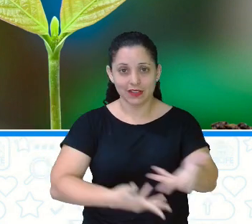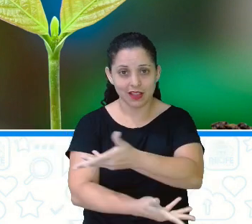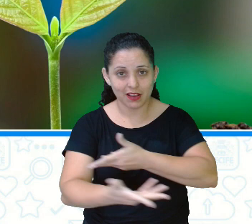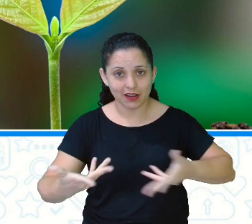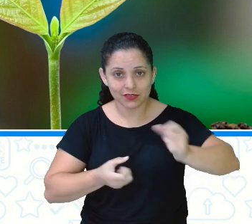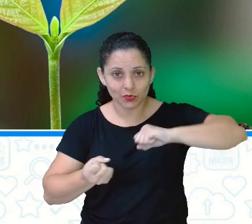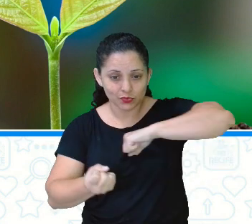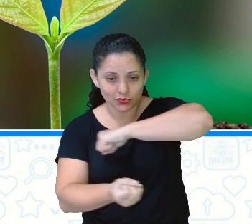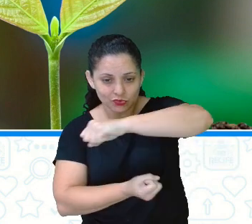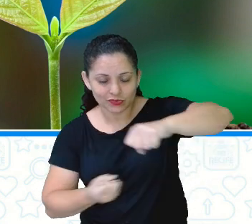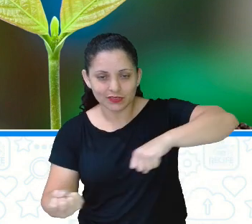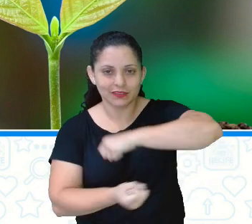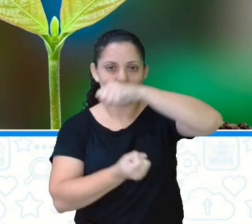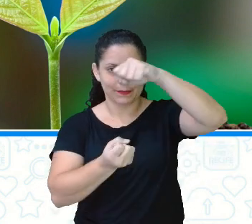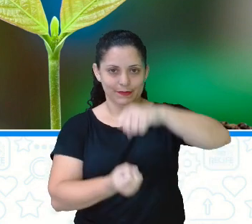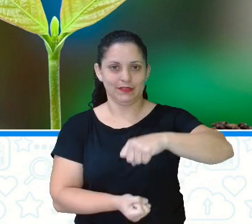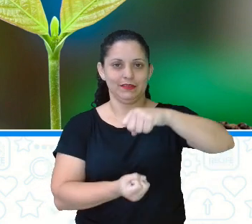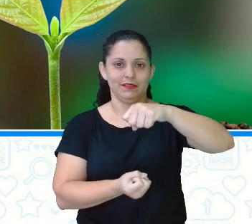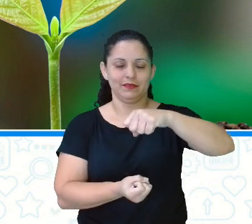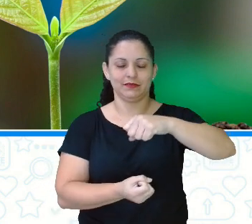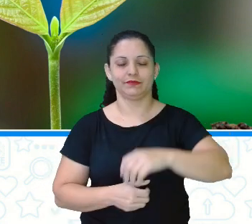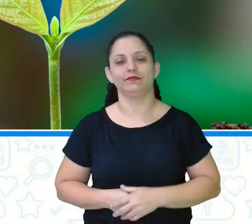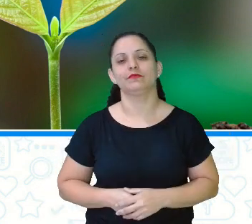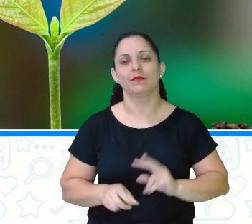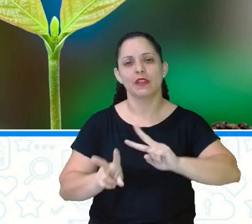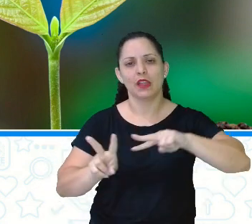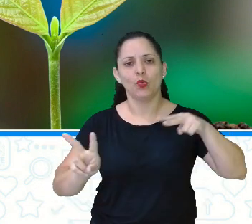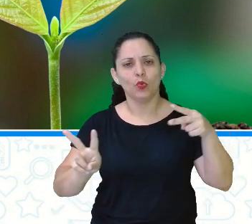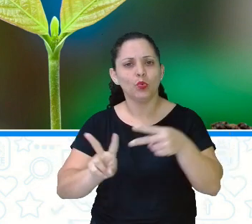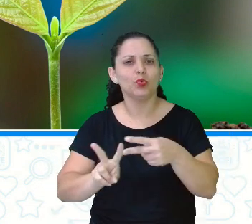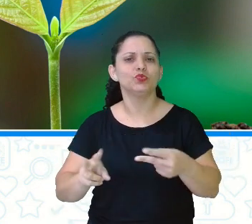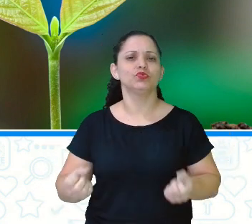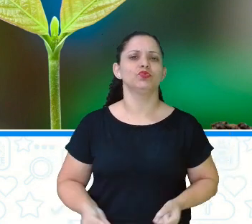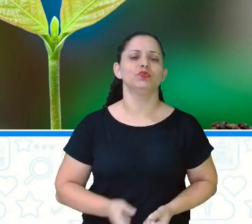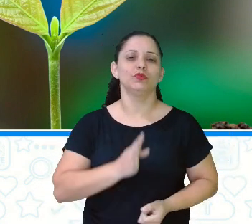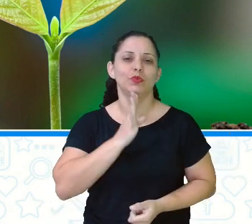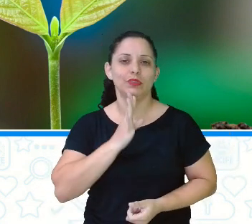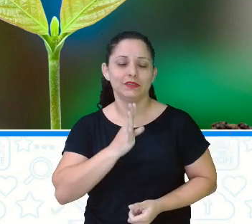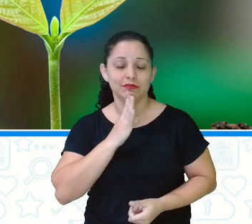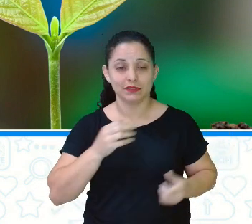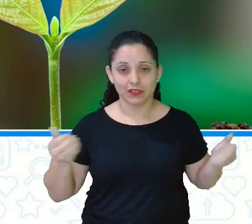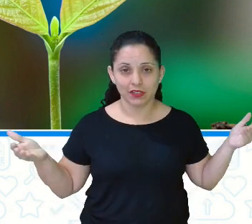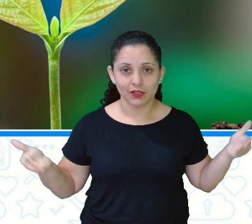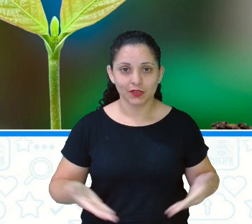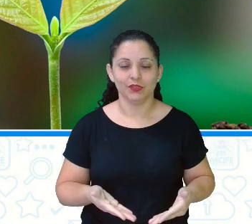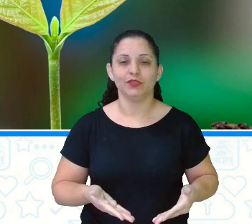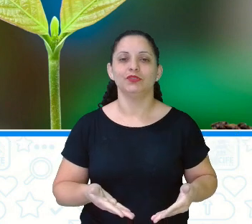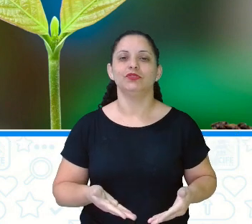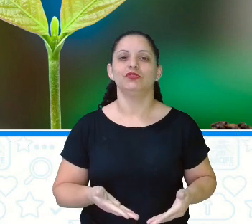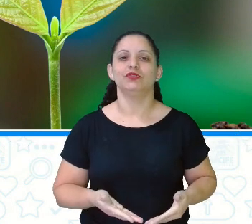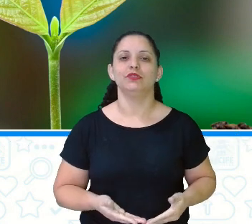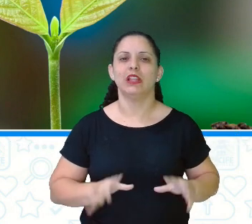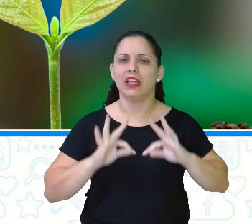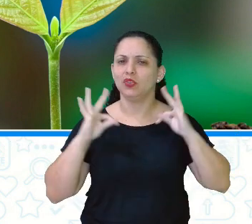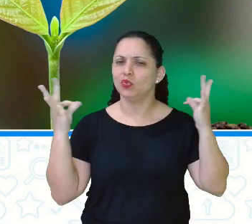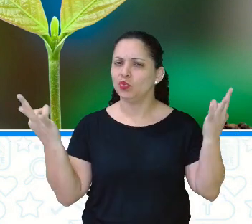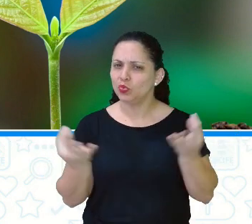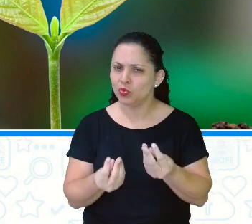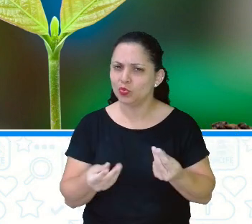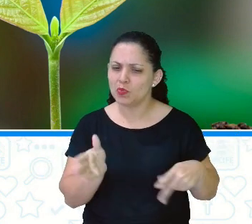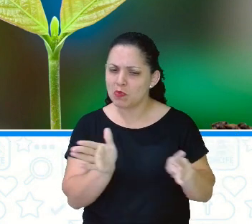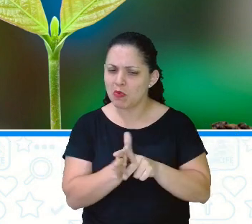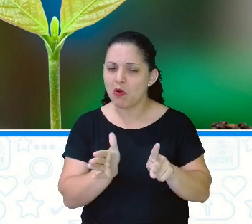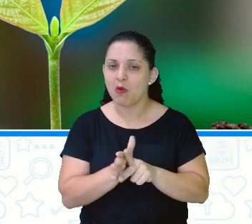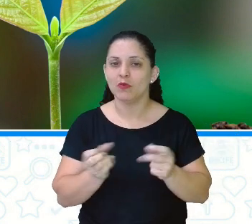sustentabilidade. Os recursos naturais que nós conhecemos hoje, tudo isso faz parte desse meio ambiente. E a